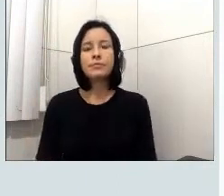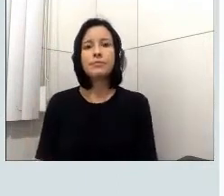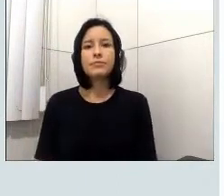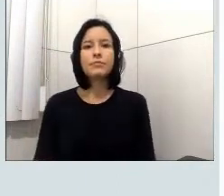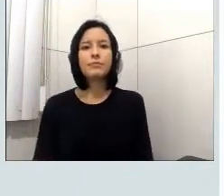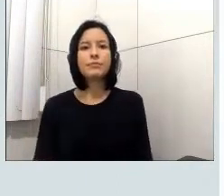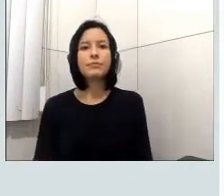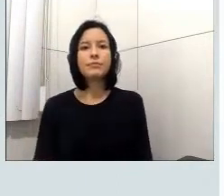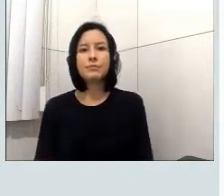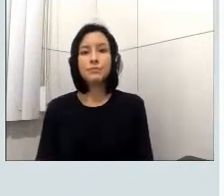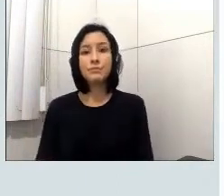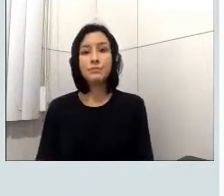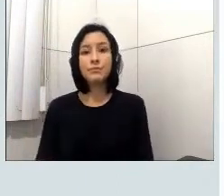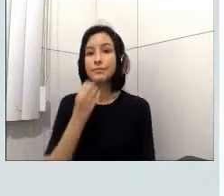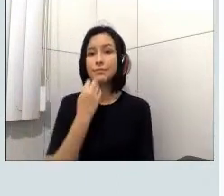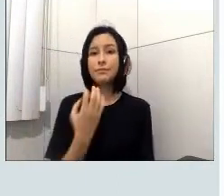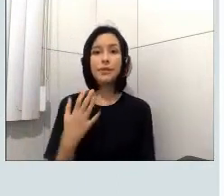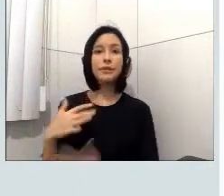Bom,